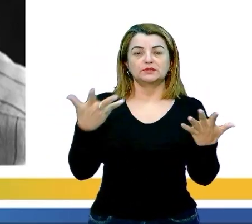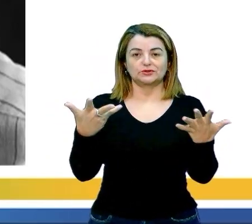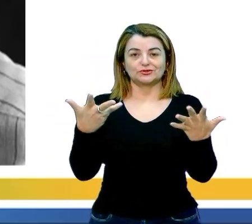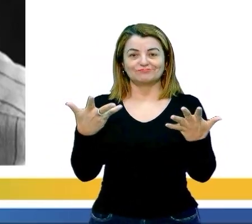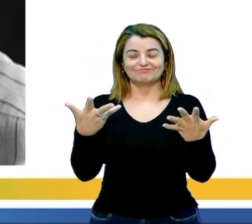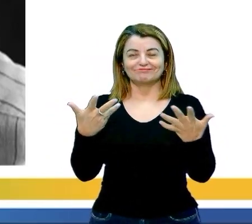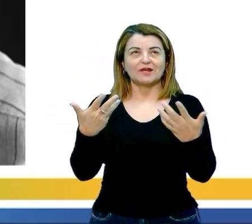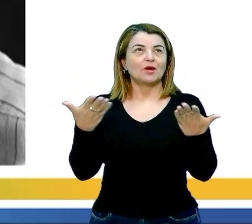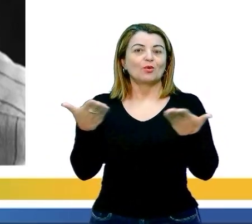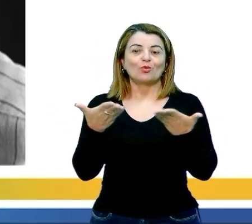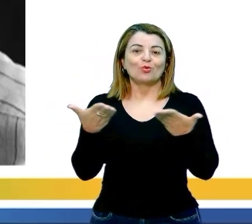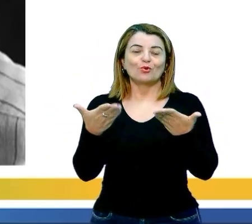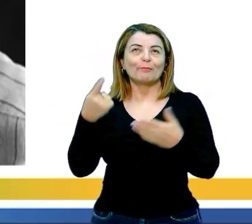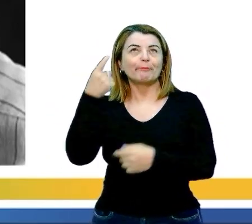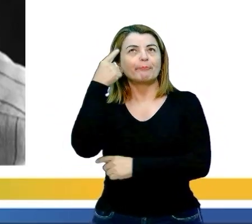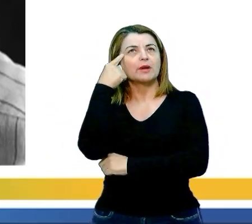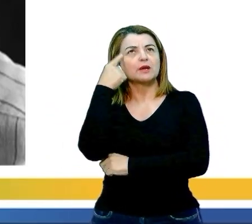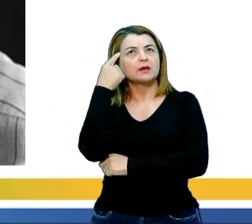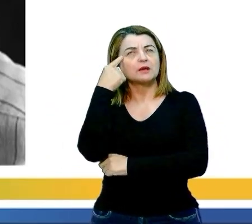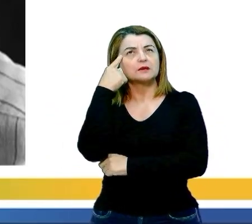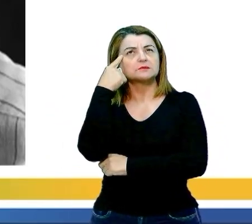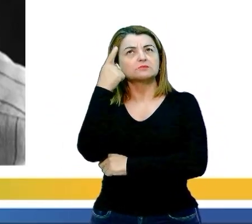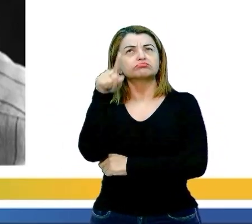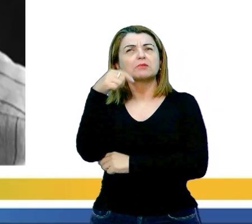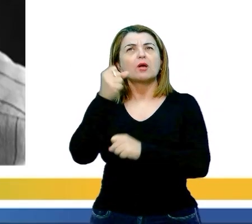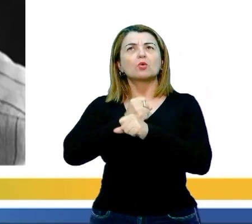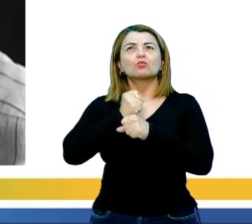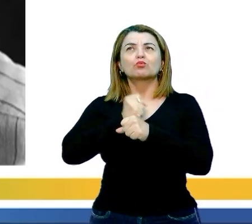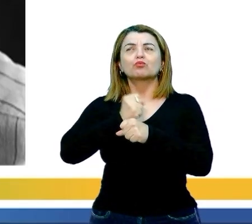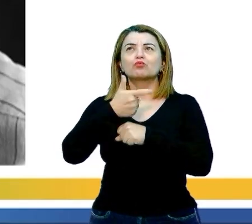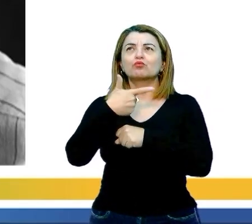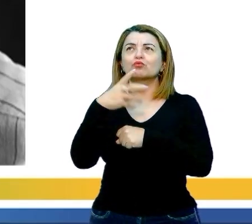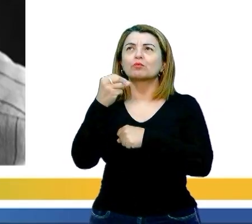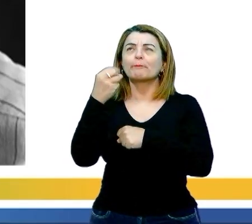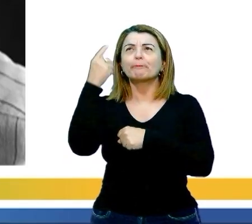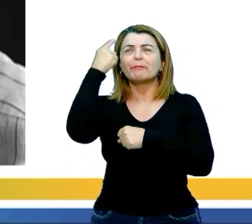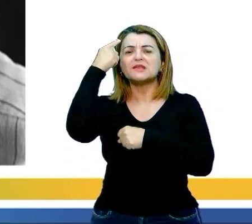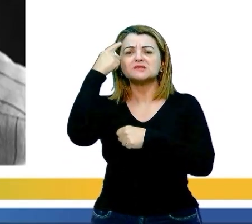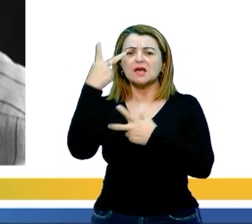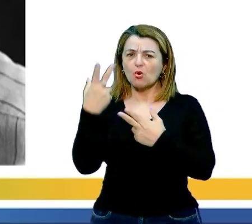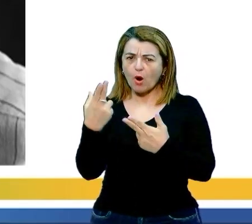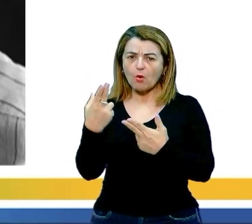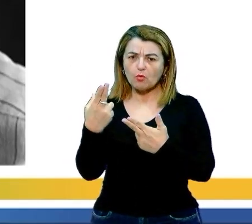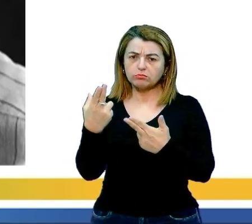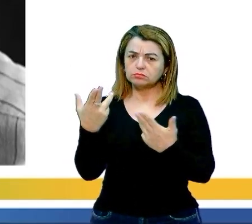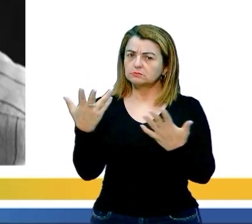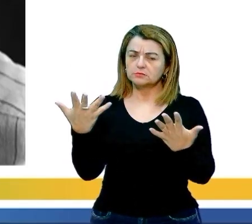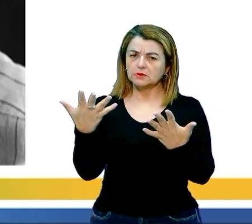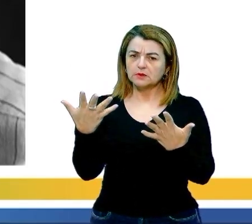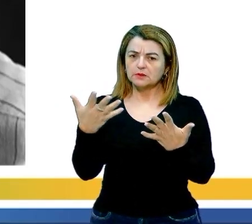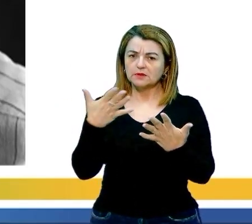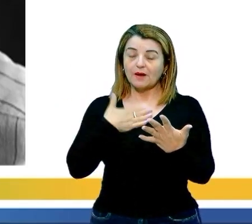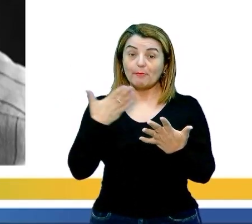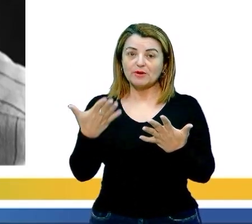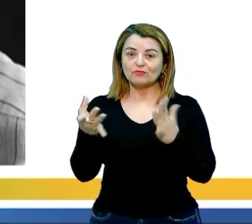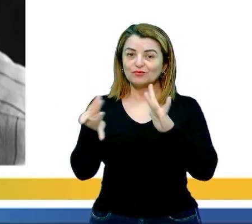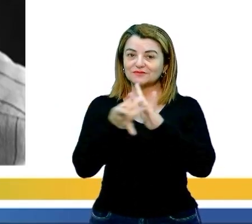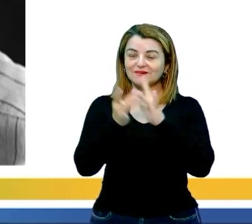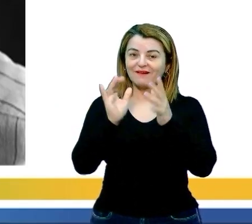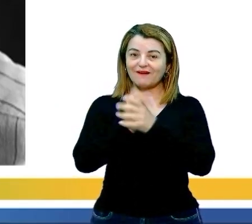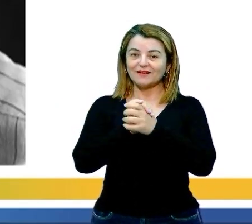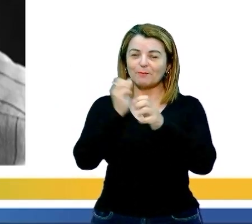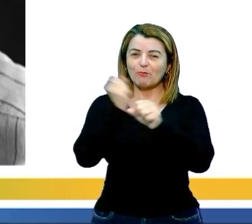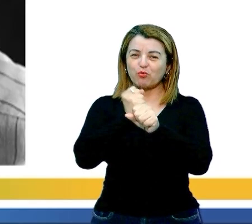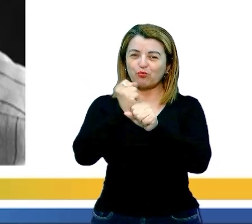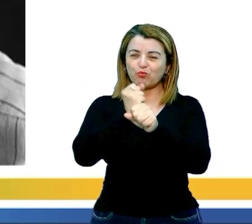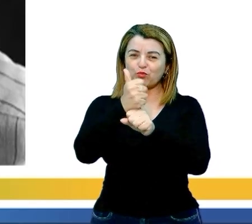coisa a respeito de um assunto e daqui a 20 anos estar pensando a mesma coisa. Então, de repente, você casa e depois de 10 anos